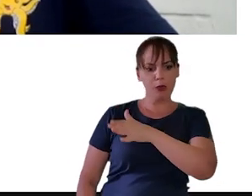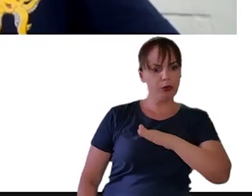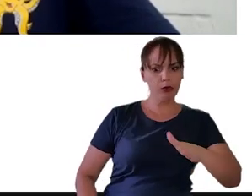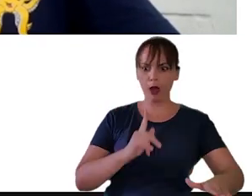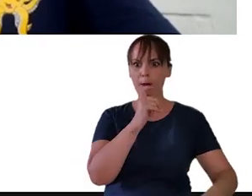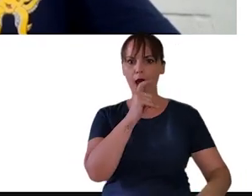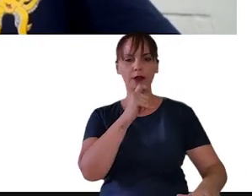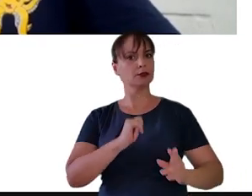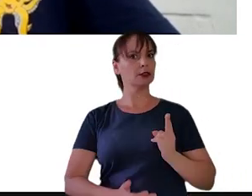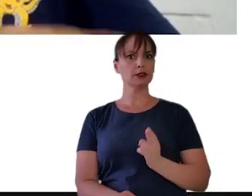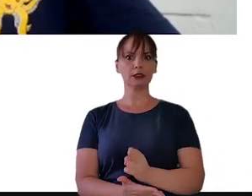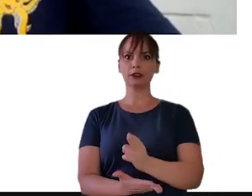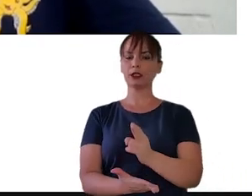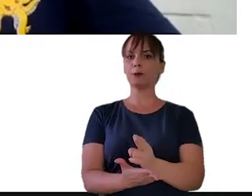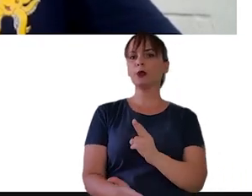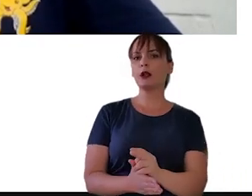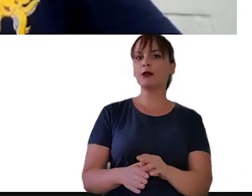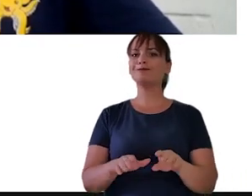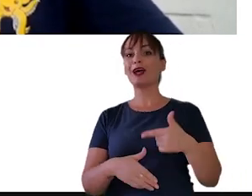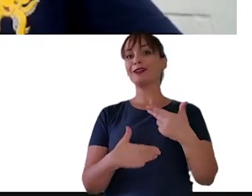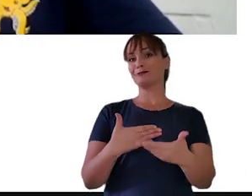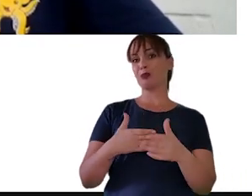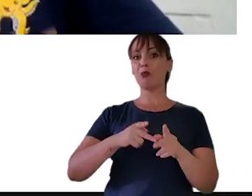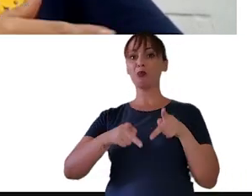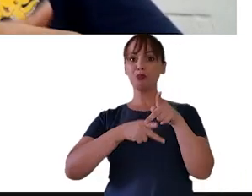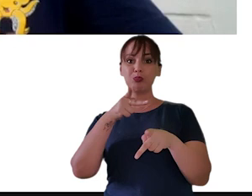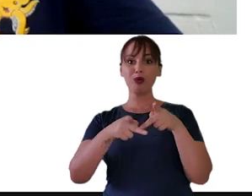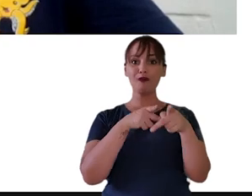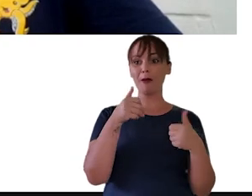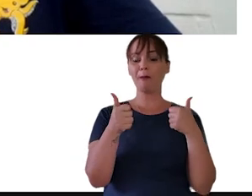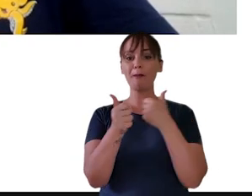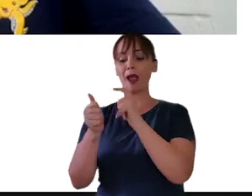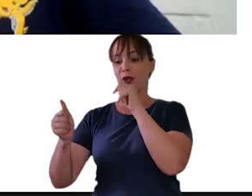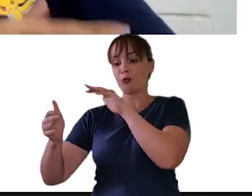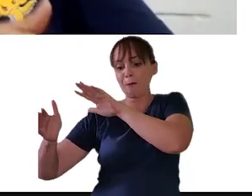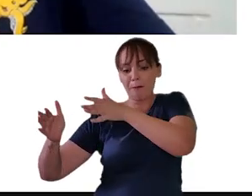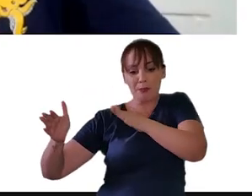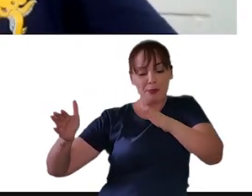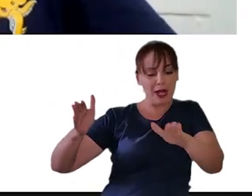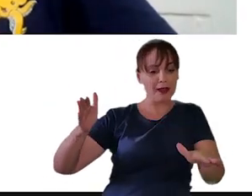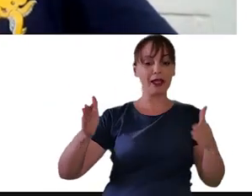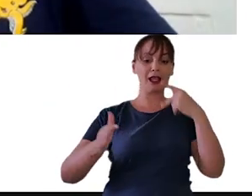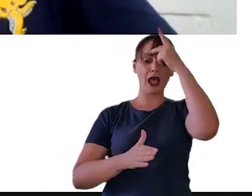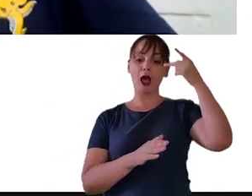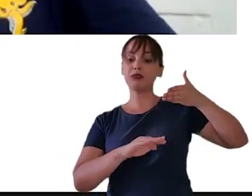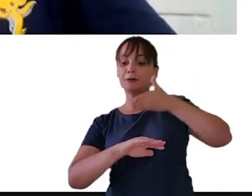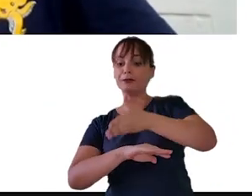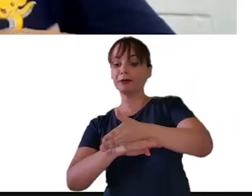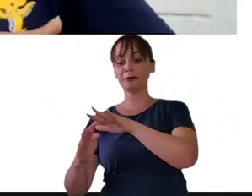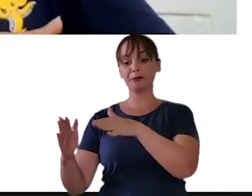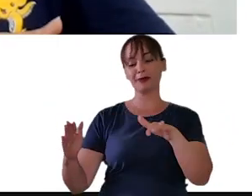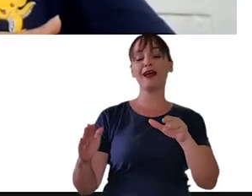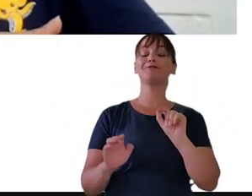lá, e aos poucos a população perto do litoral aumentou, o pessoal frequenta mais a praia e